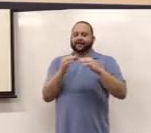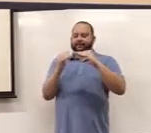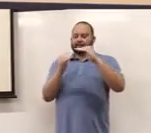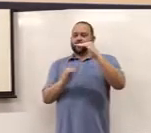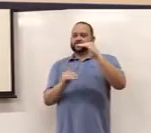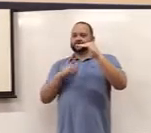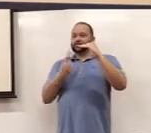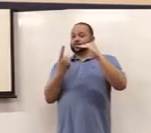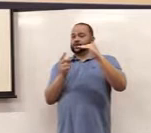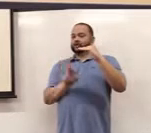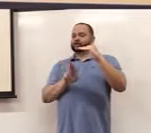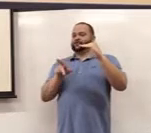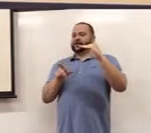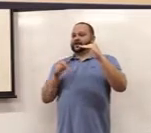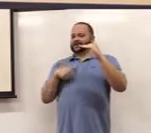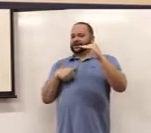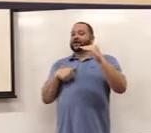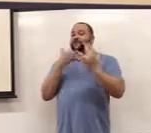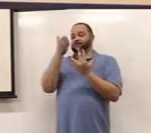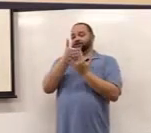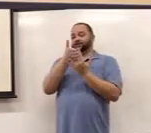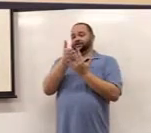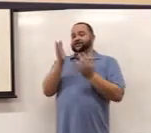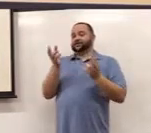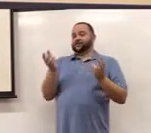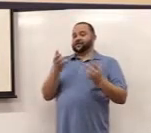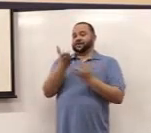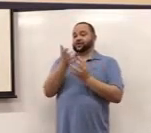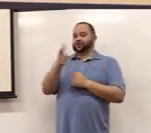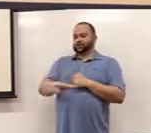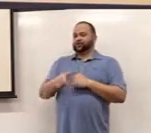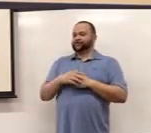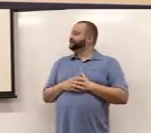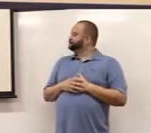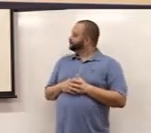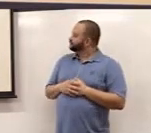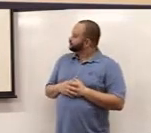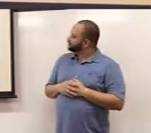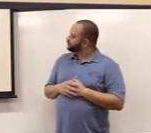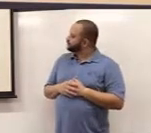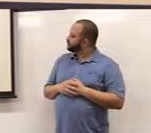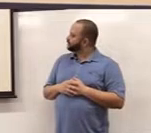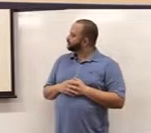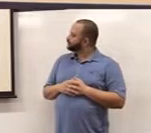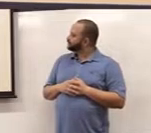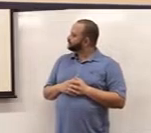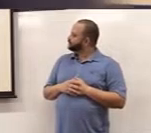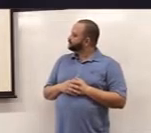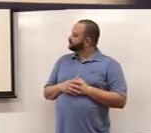diferente. Vou dividir de novo na metade e desequilibrar tudo outra vez. Vamos sair do ré. Quem vem depois?